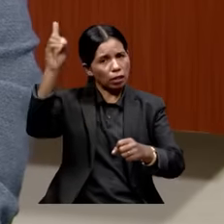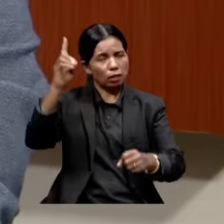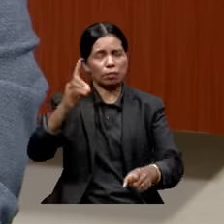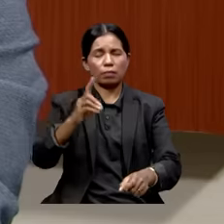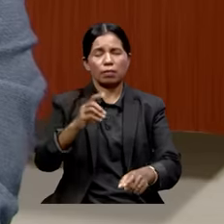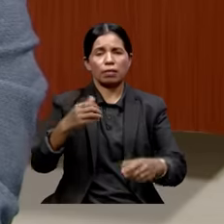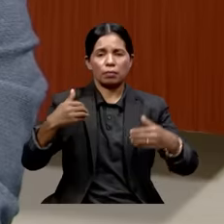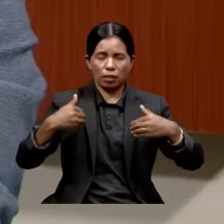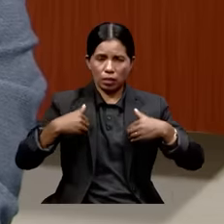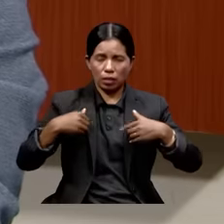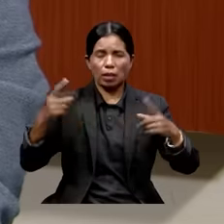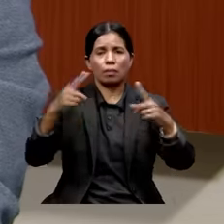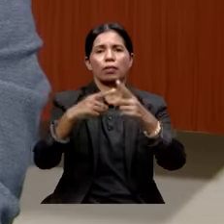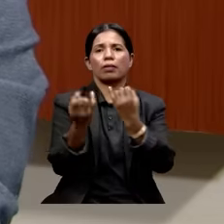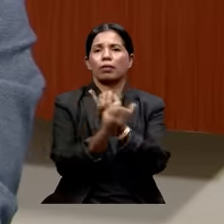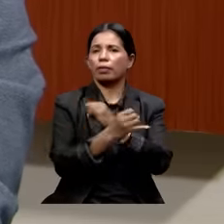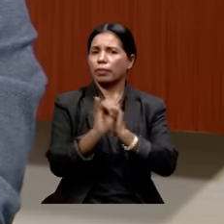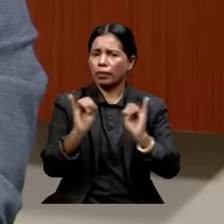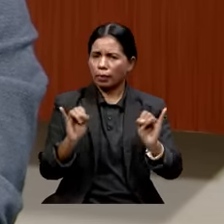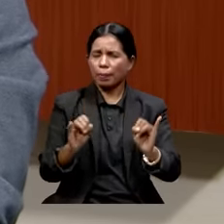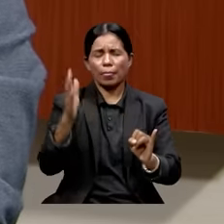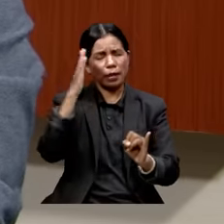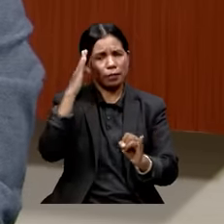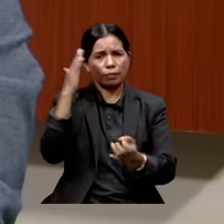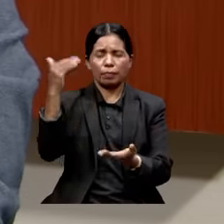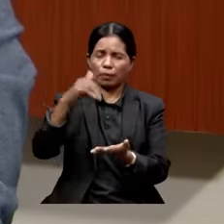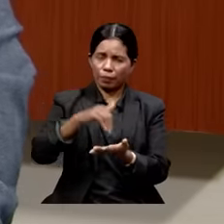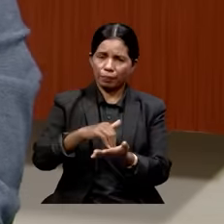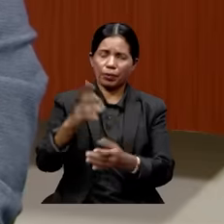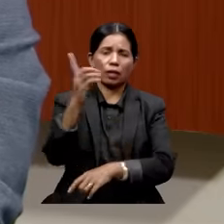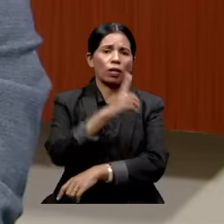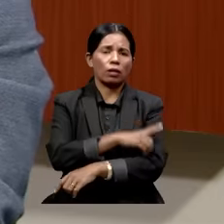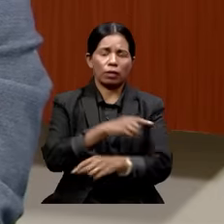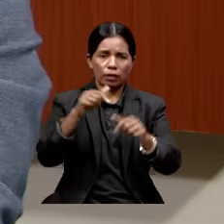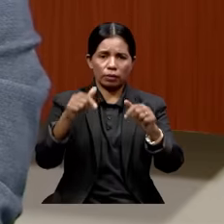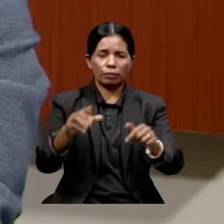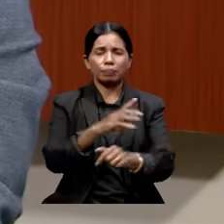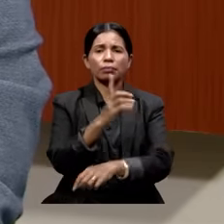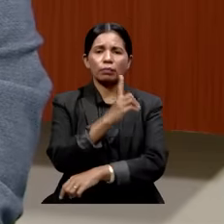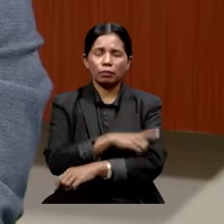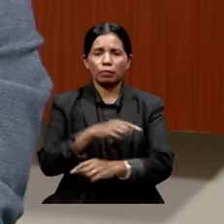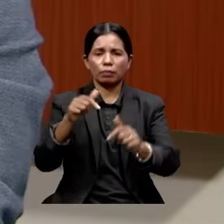ba ukun rasika. Atu hanoi fila fali, lorong ida ne, lorong ida ne,